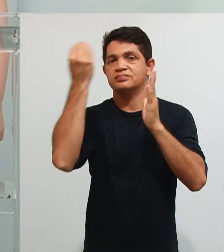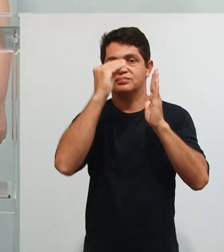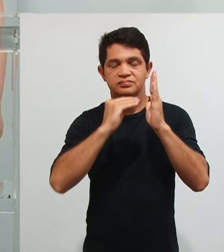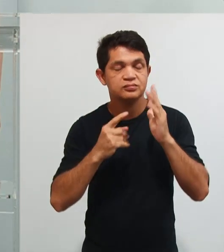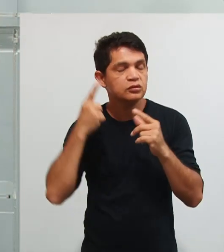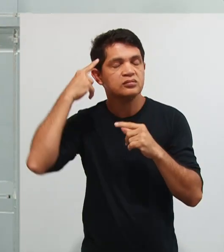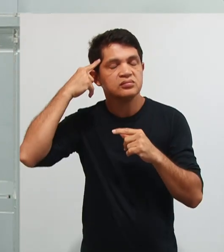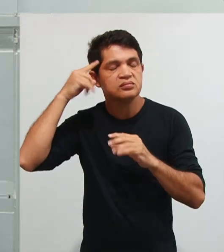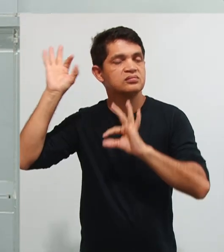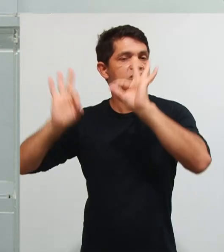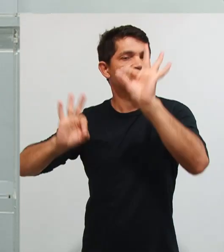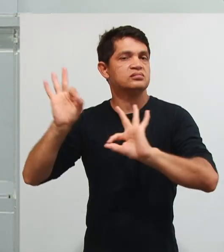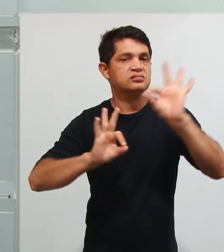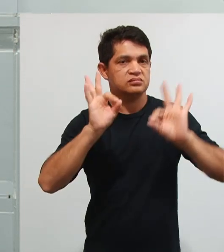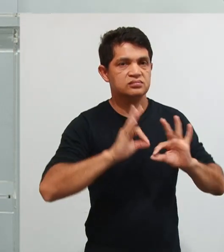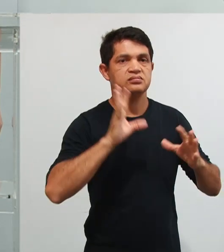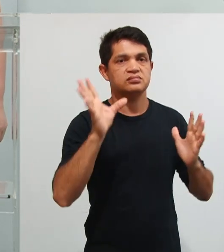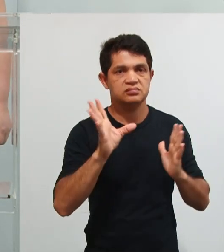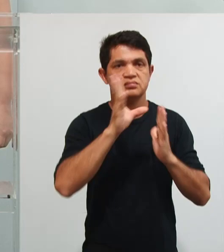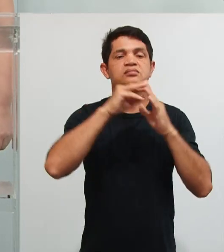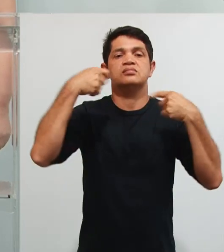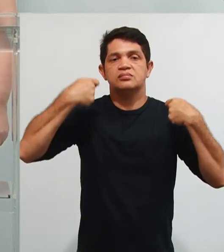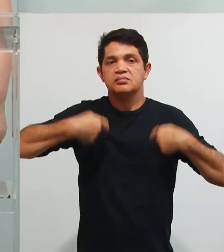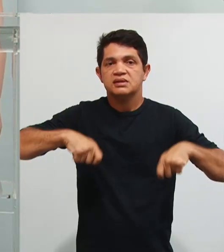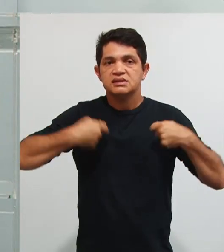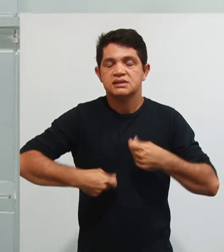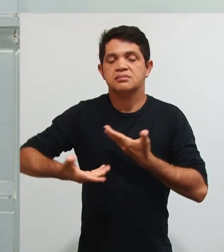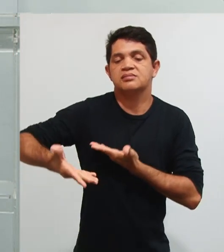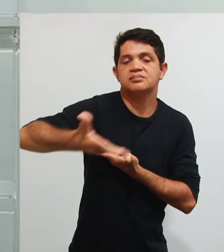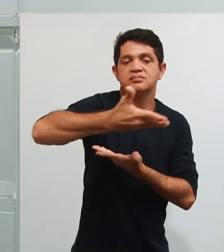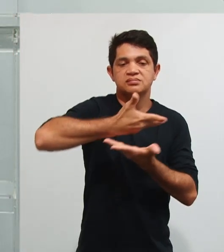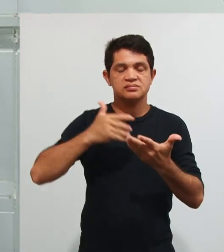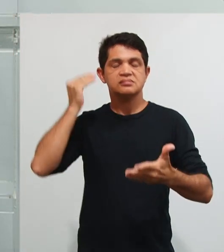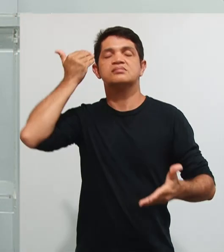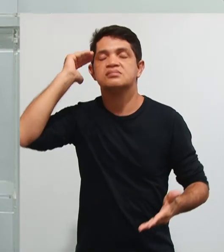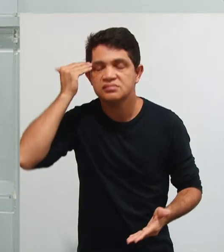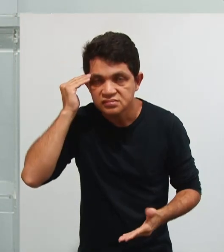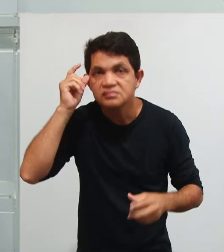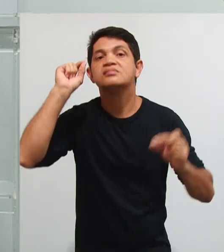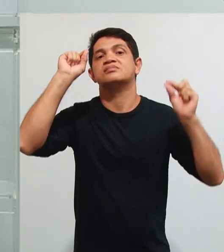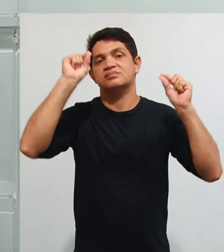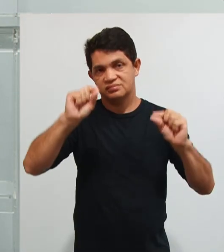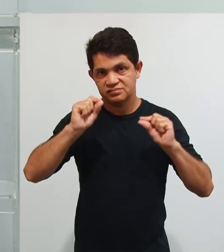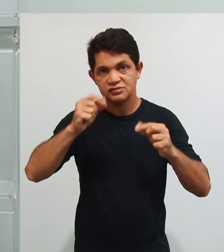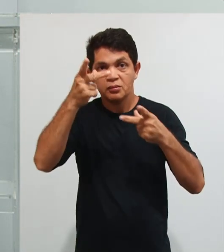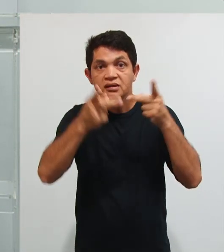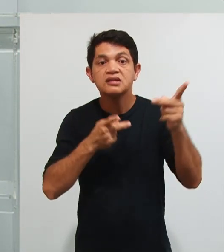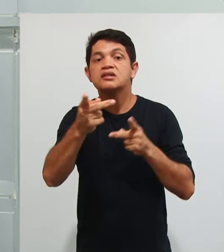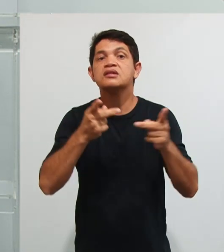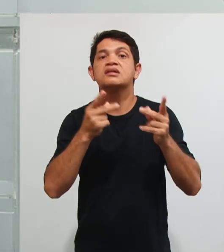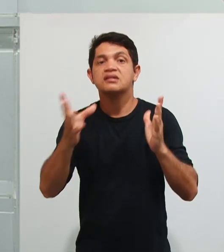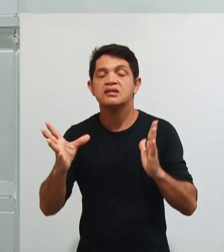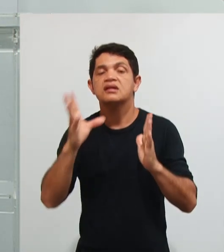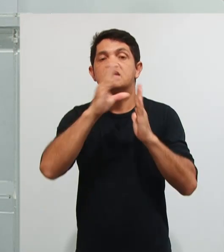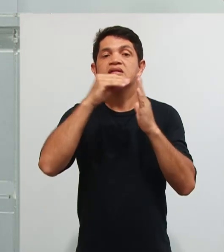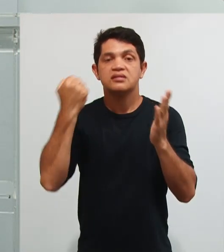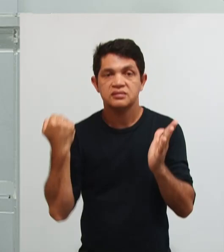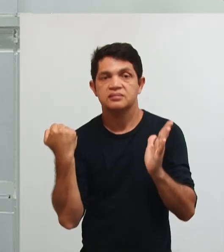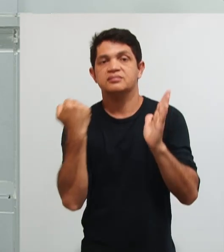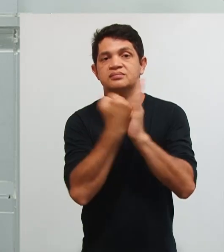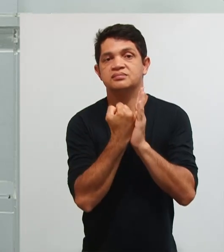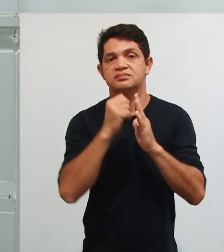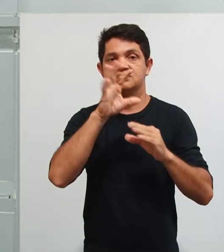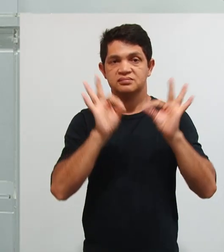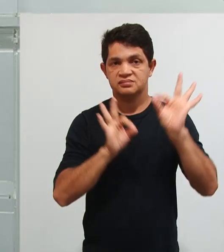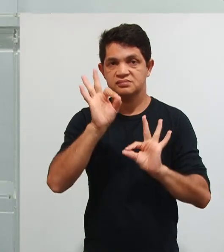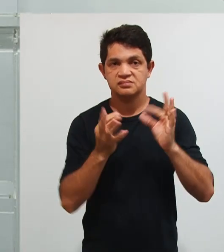pensamento, onde os senhores precisam também entender que o planejamento ele está para